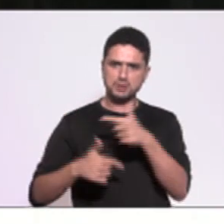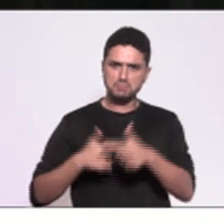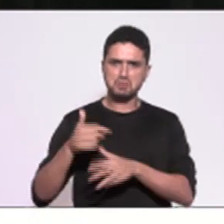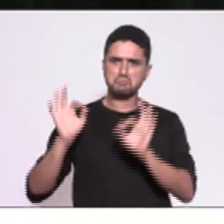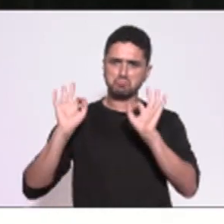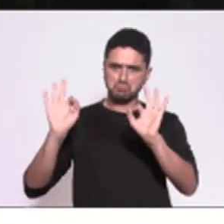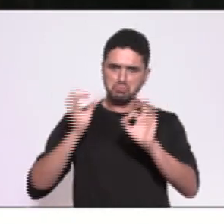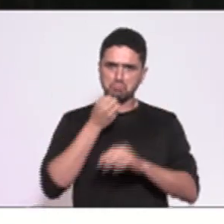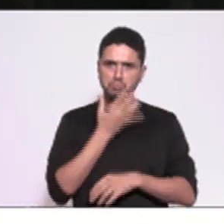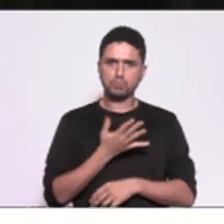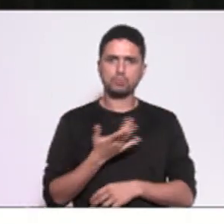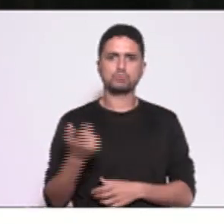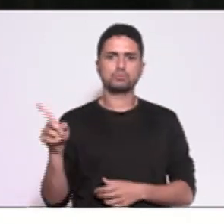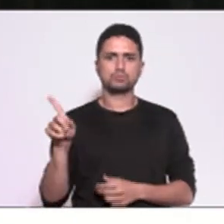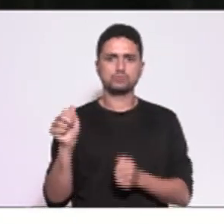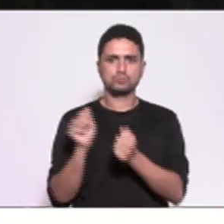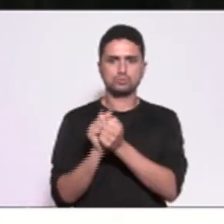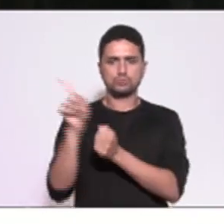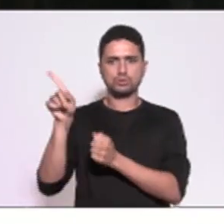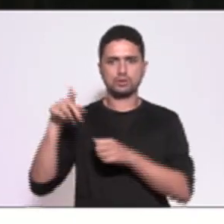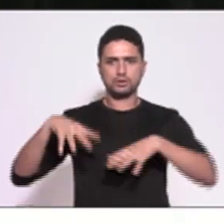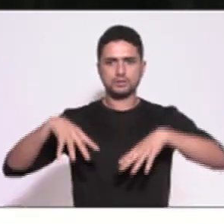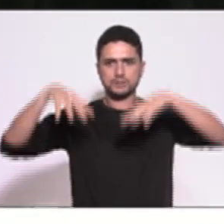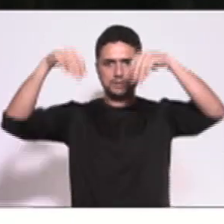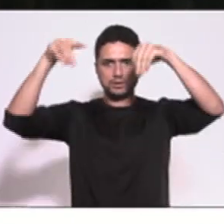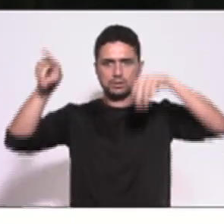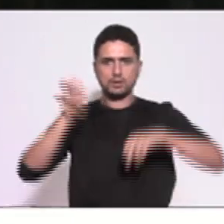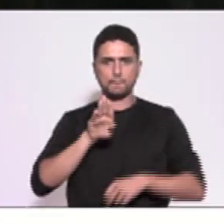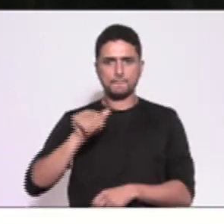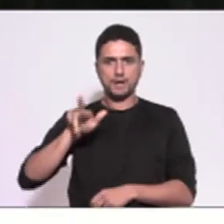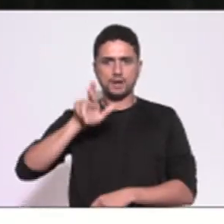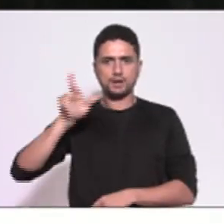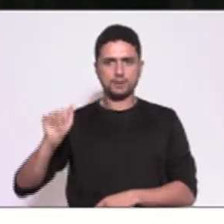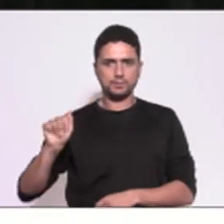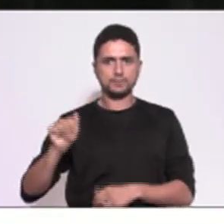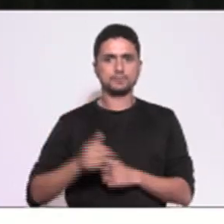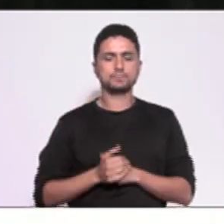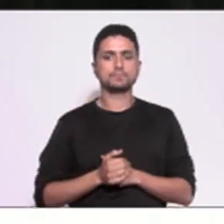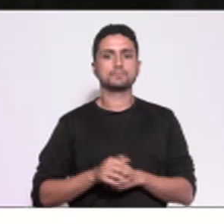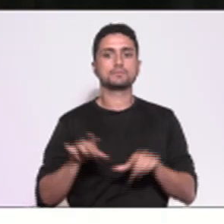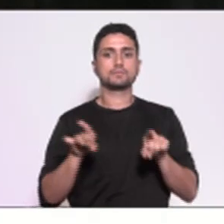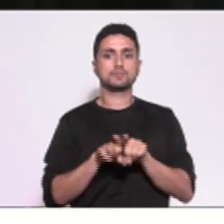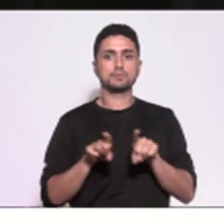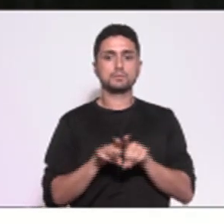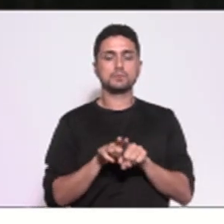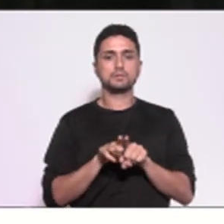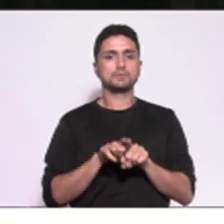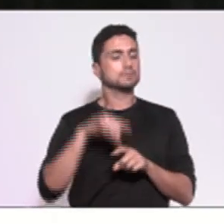à frente da Sinagoga da Barra, do Rabino Bonder. Sérgio Nisquier, que já foi